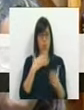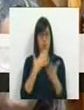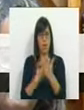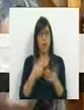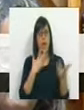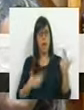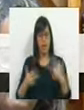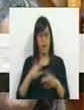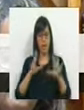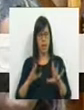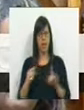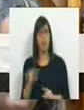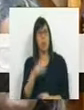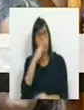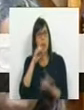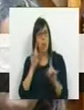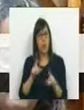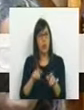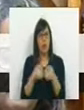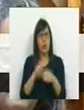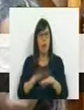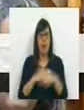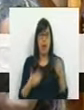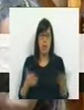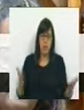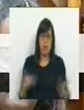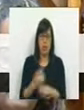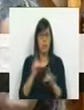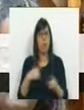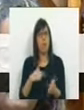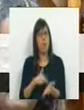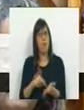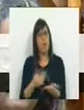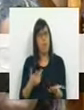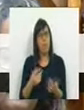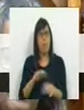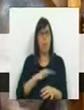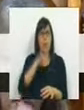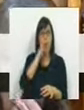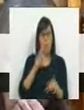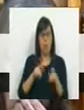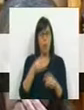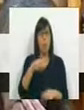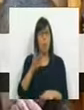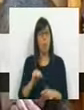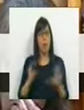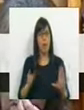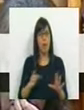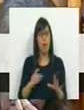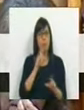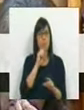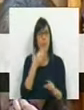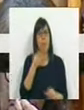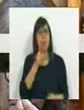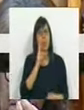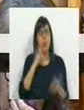suscitou a crítica, no mínimo curiosa, ali dos partidos à esquerda, porque eu estava à espera que ou o Sr. Ministro ou o Partido Socialista